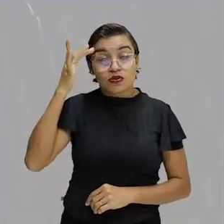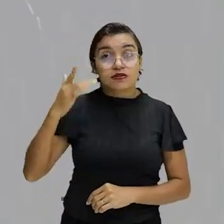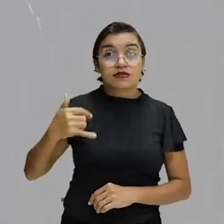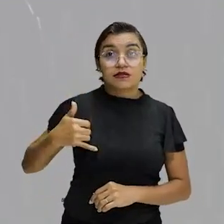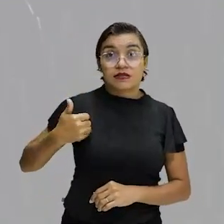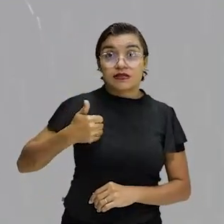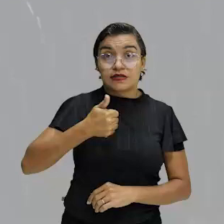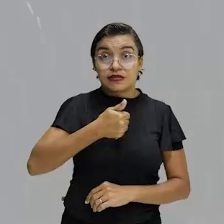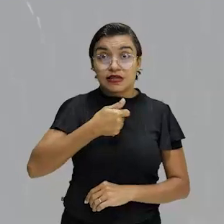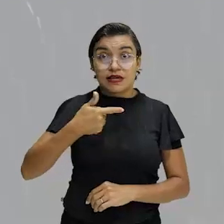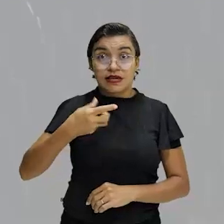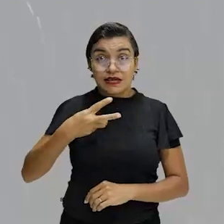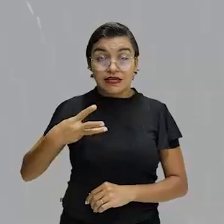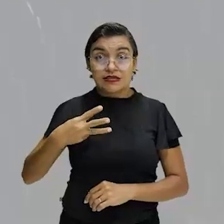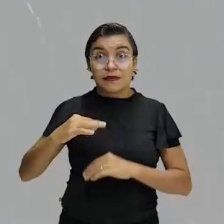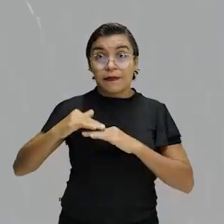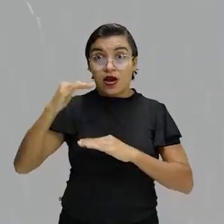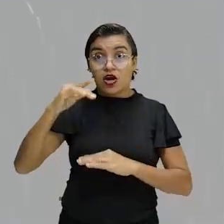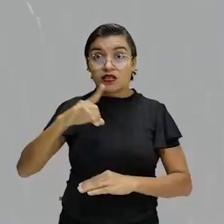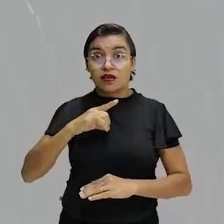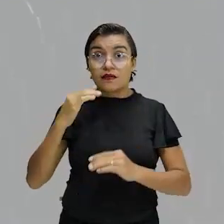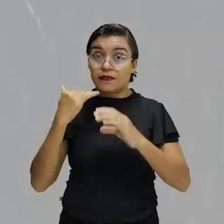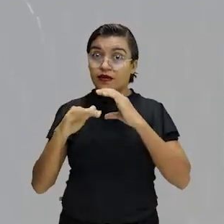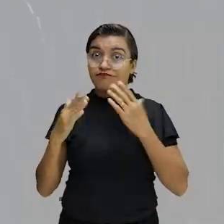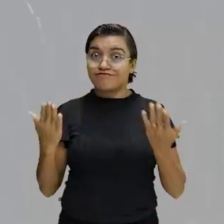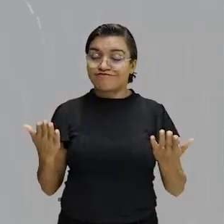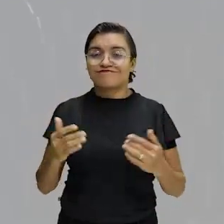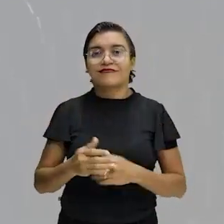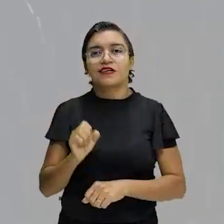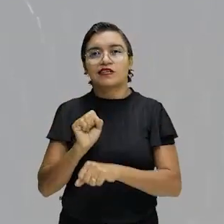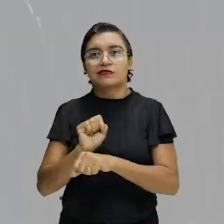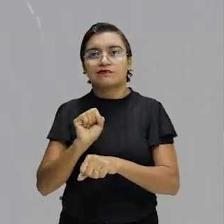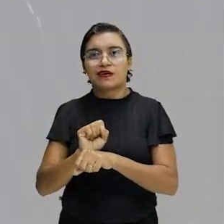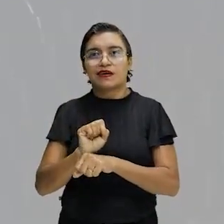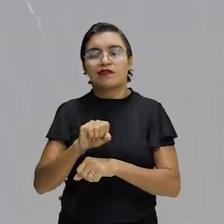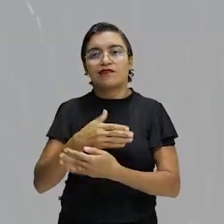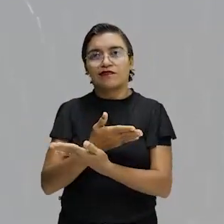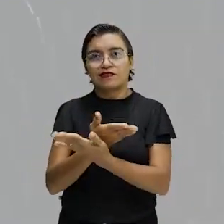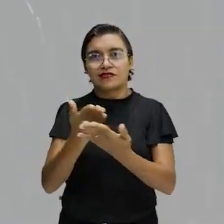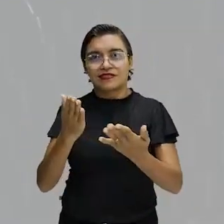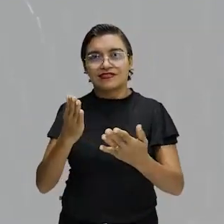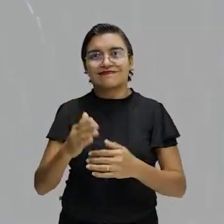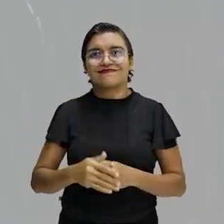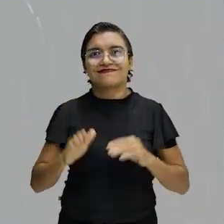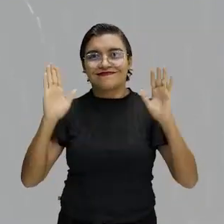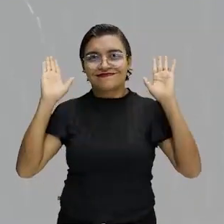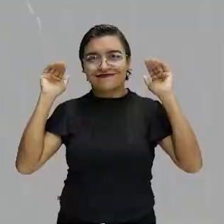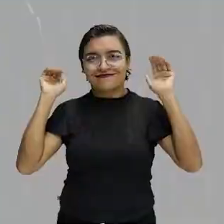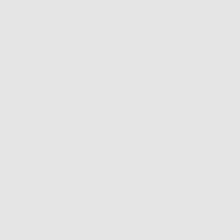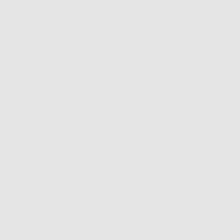e-mail? Eu creio que não, né, turma? Eu aguardo vocês na próxima aula e um grande abraço.